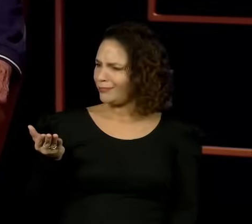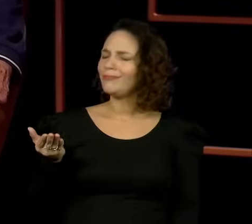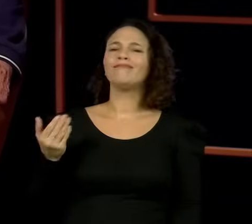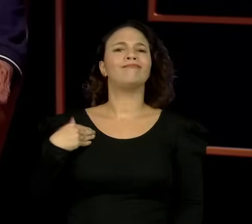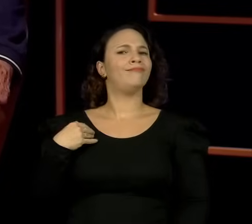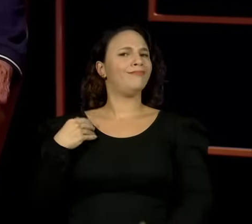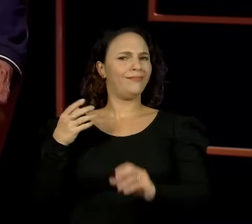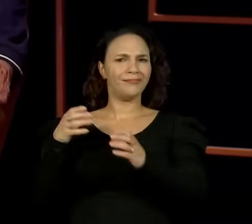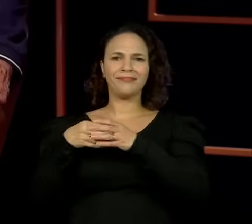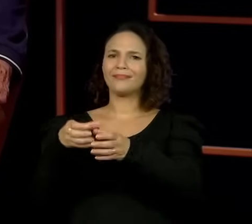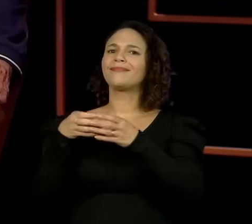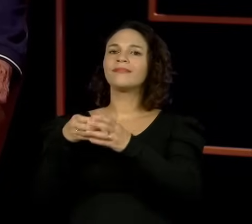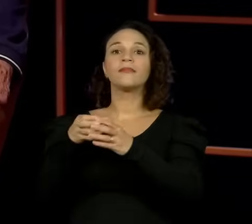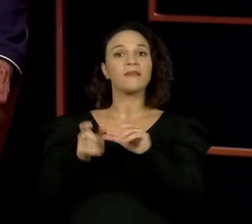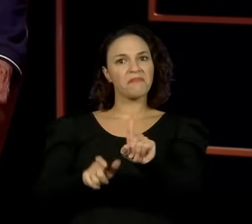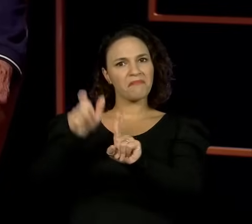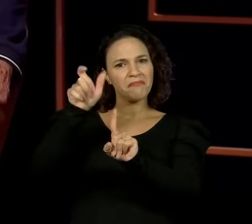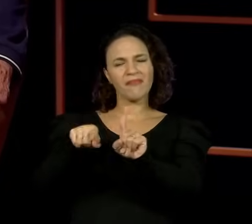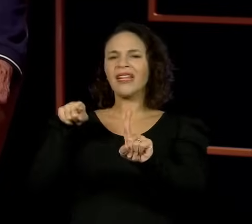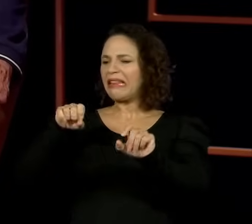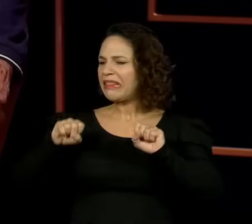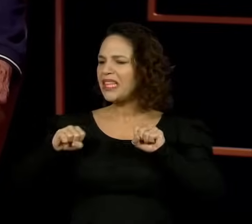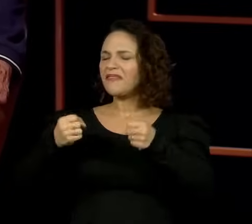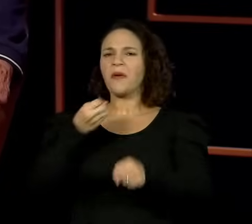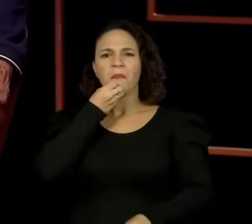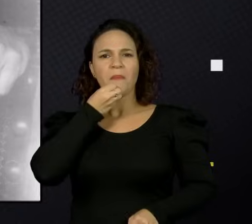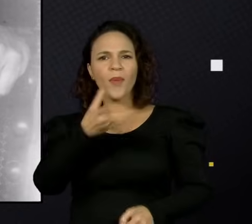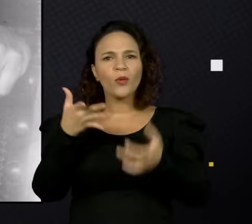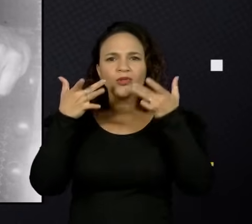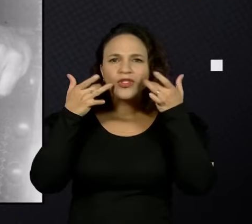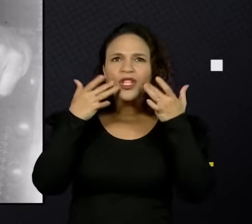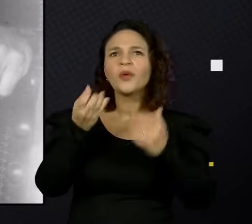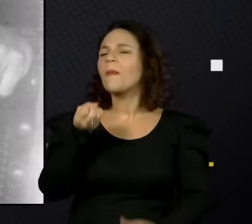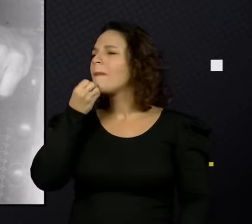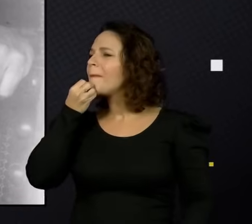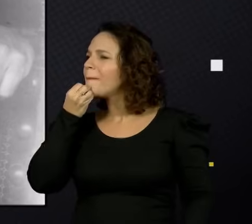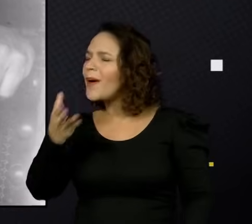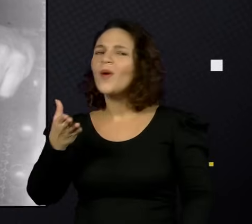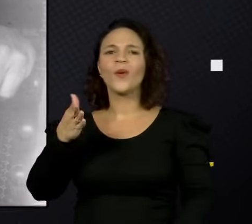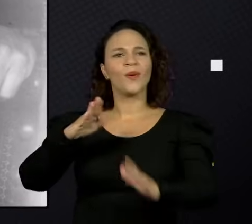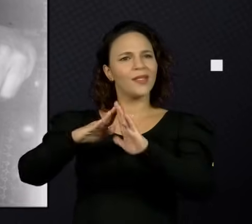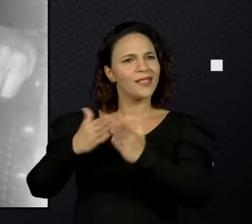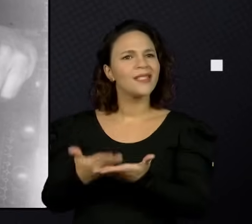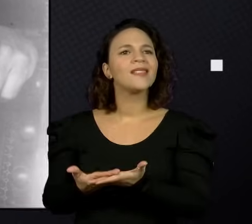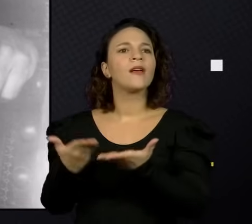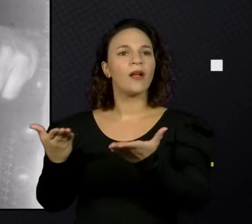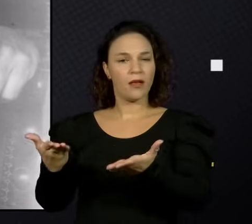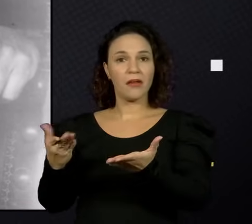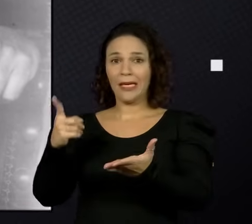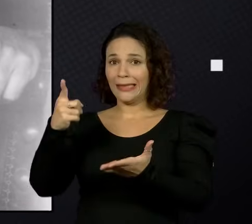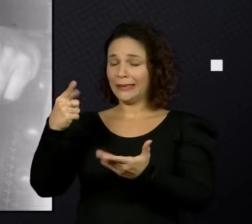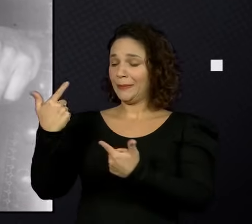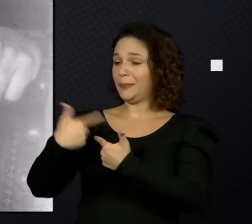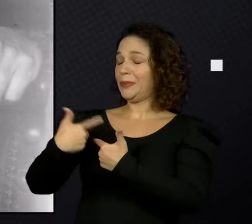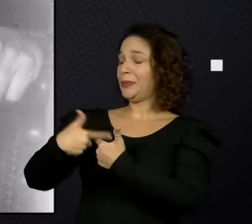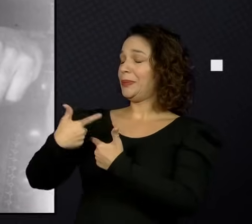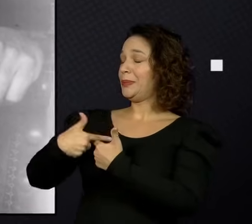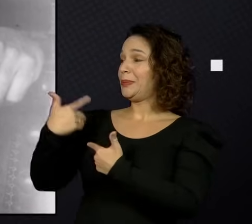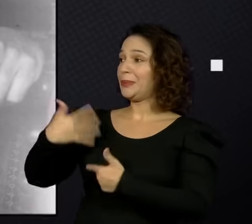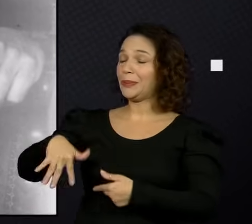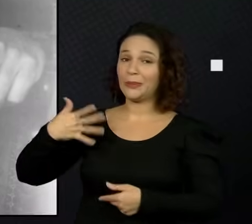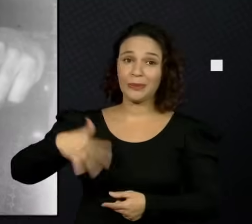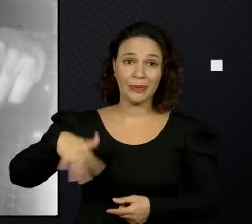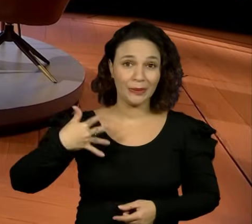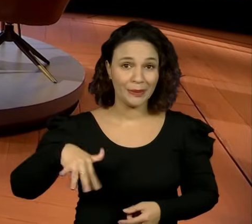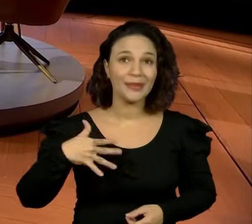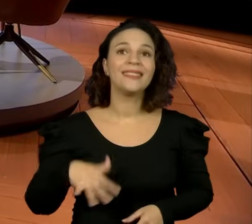Mesquita era um defensor do bom teatro, da boa escola, e eu levava grandes esporros. Dizia, não é